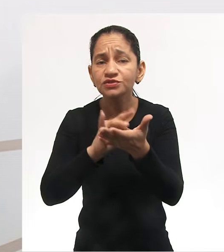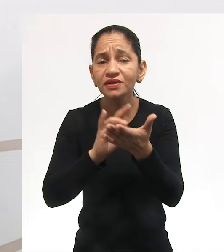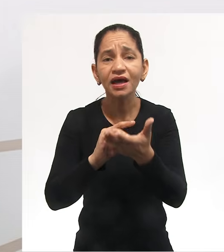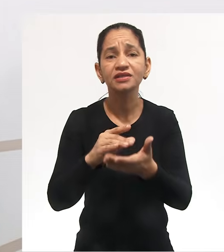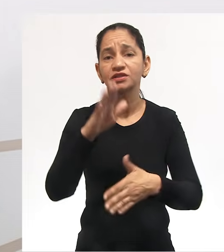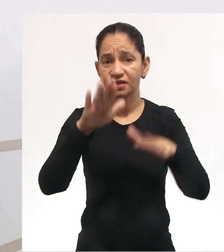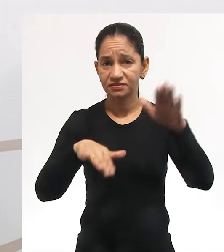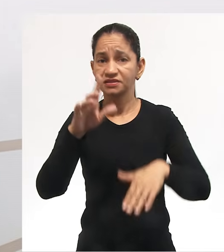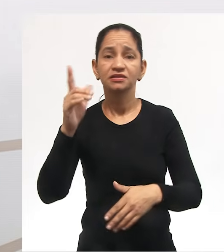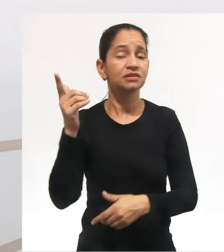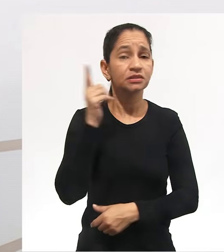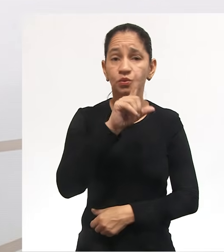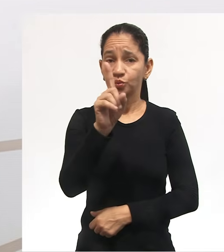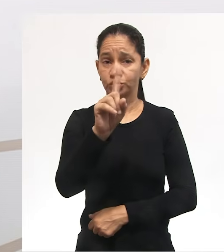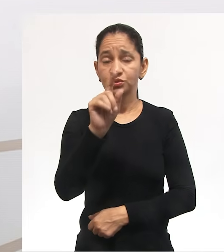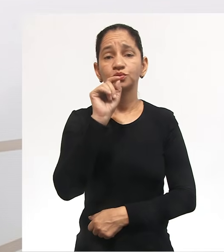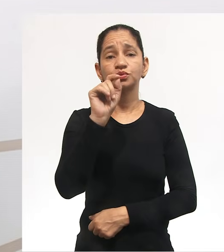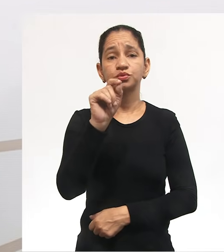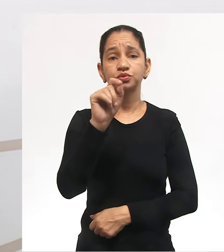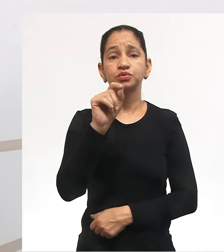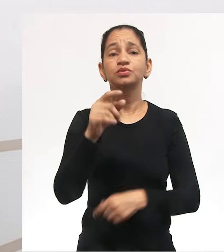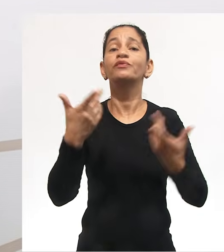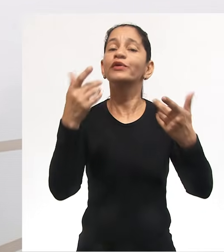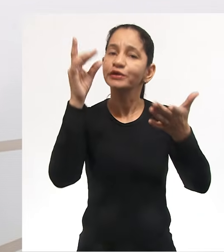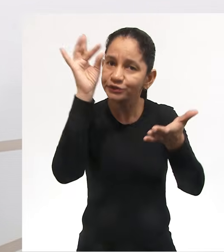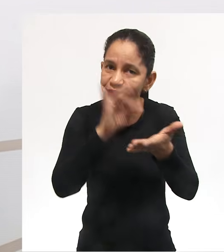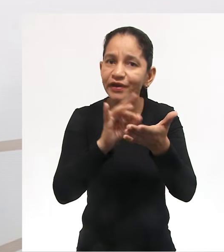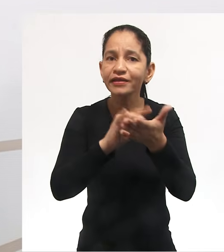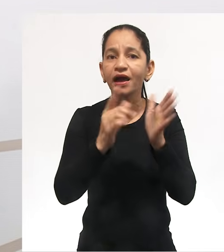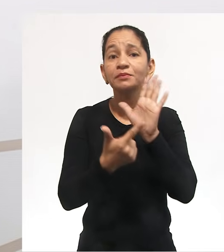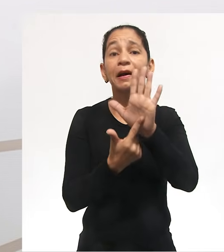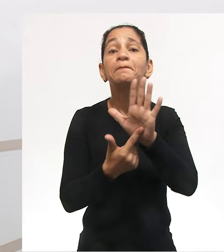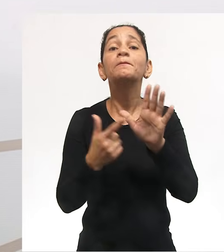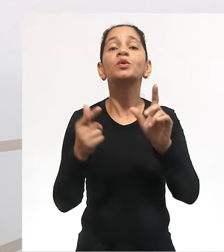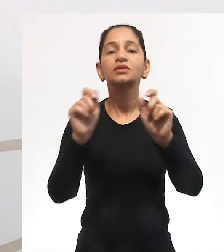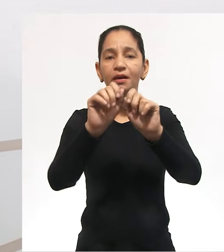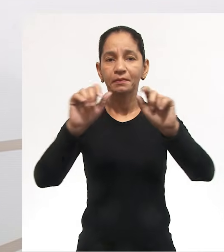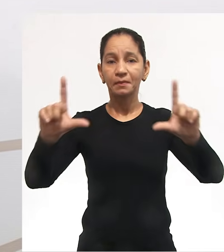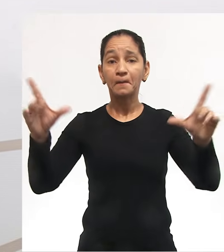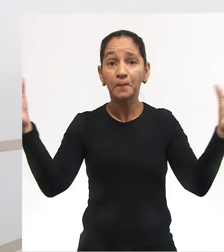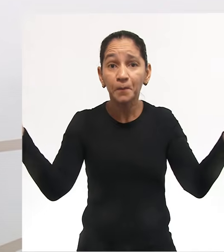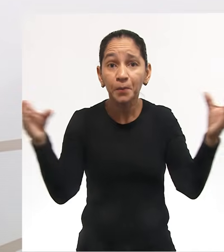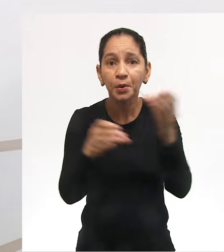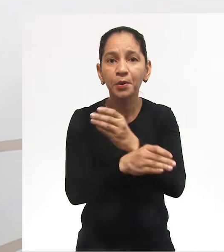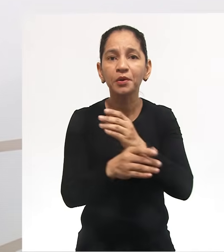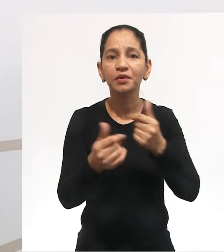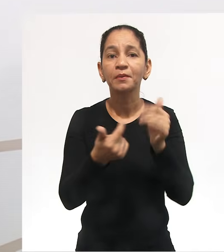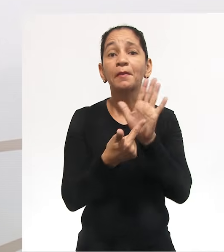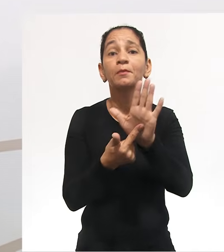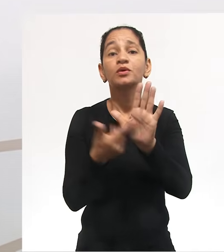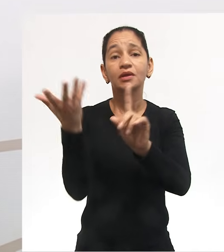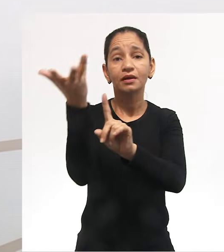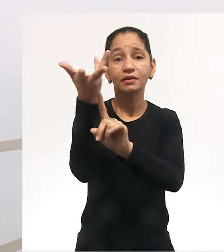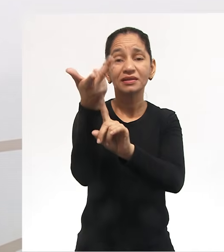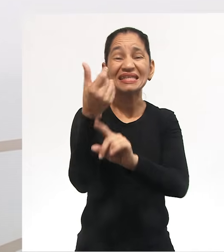mais dificultoso que eu achei que a gente não conseguiu, na verdade, foram os cavaletes, que achei assim: "Ai, meu Deus, onde que a gente